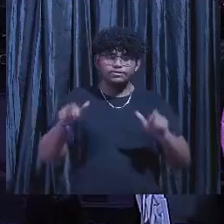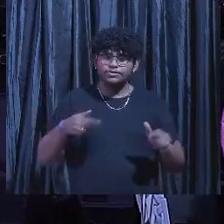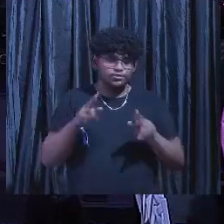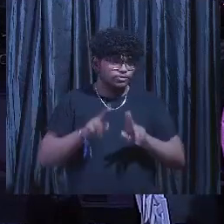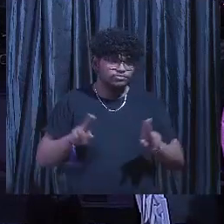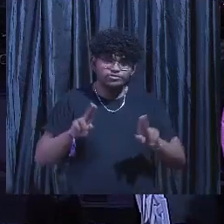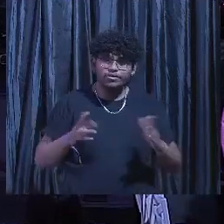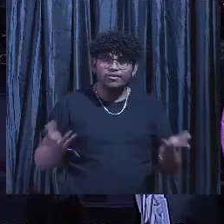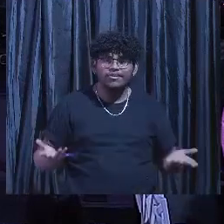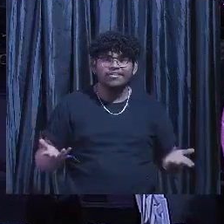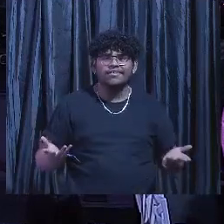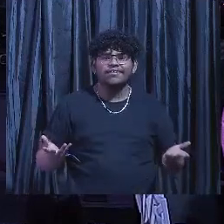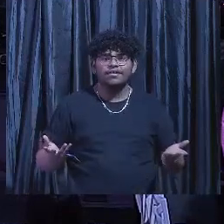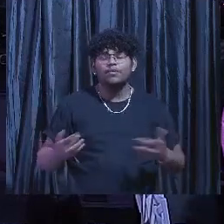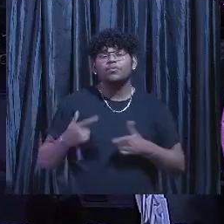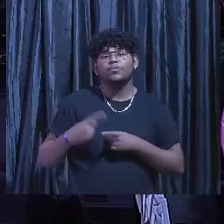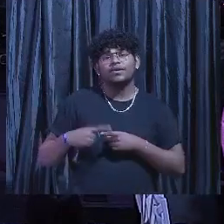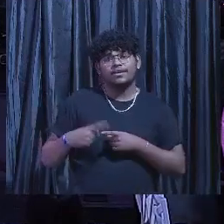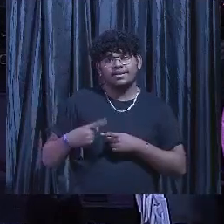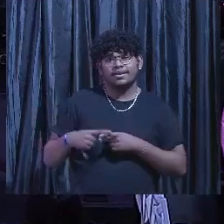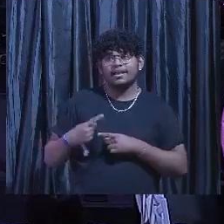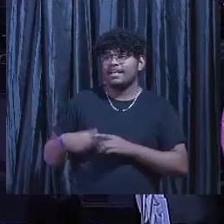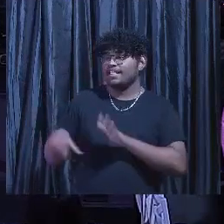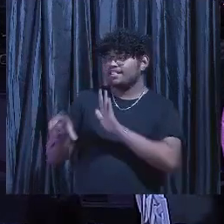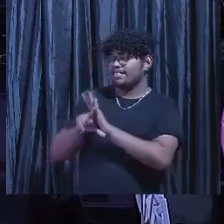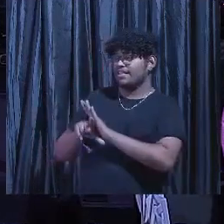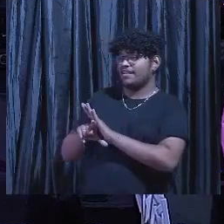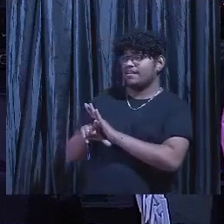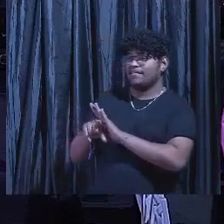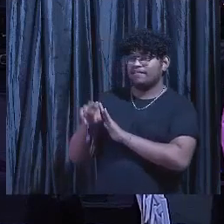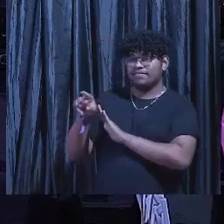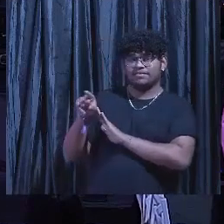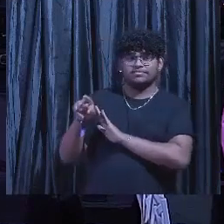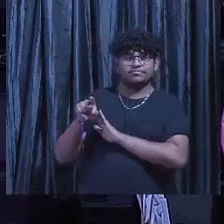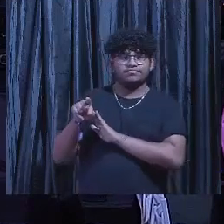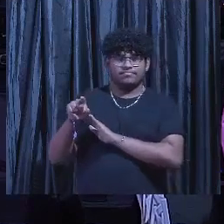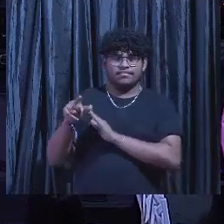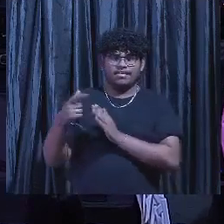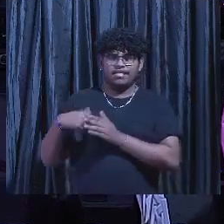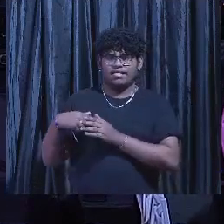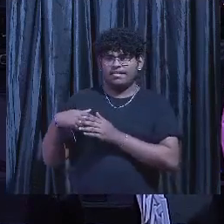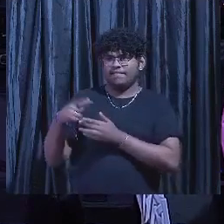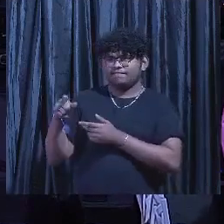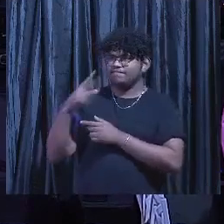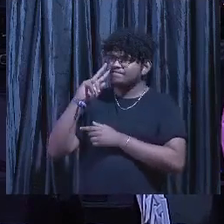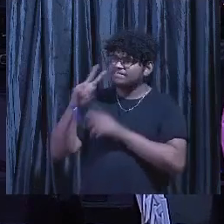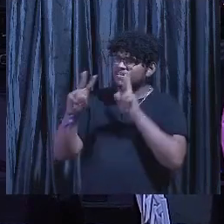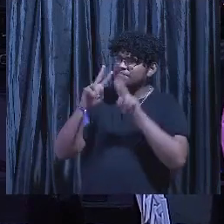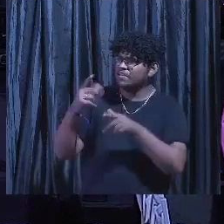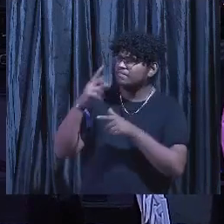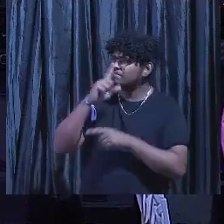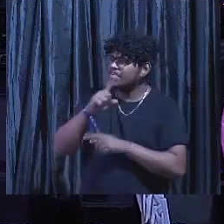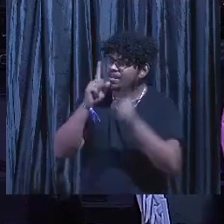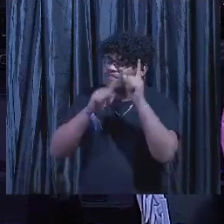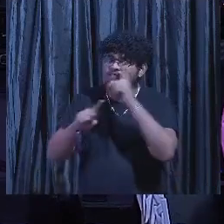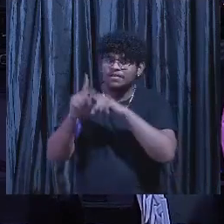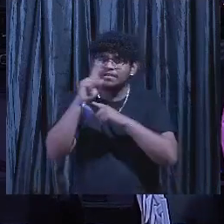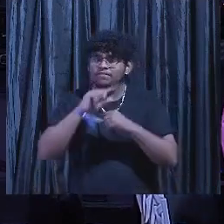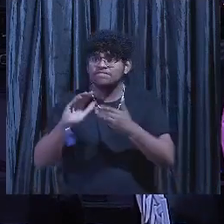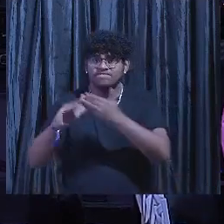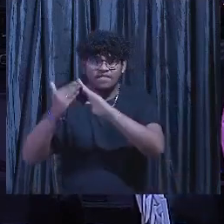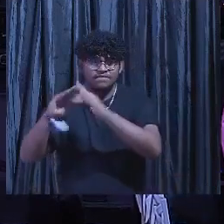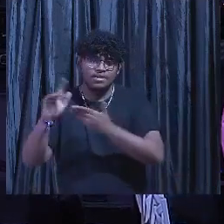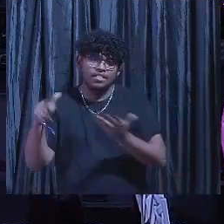flopou? Porque as irregularidades de saneamento dentro da favela, ela é comum. Então, quando eu abro a minha porta e tem ali na calçada